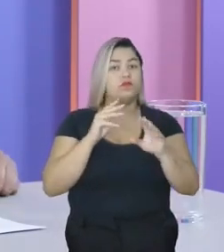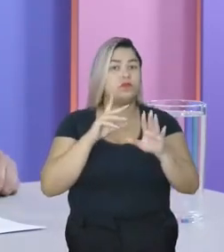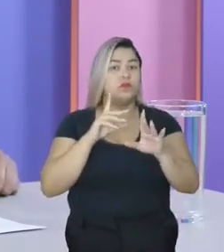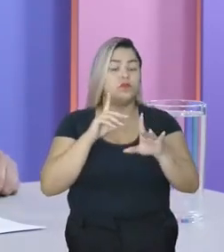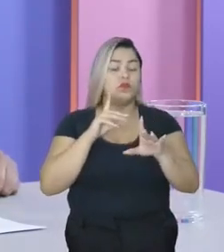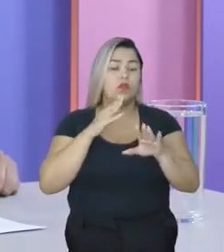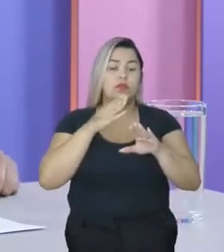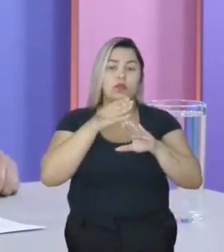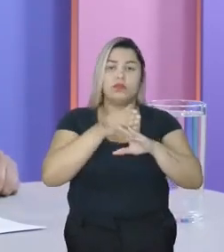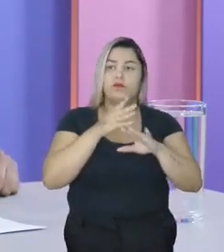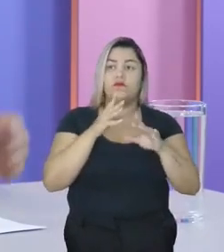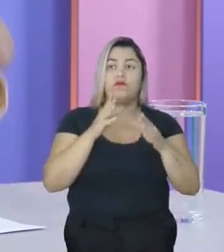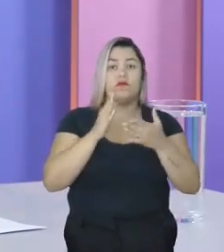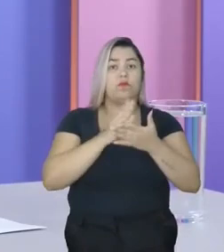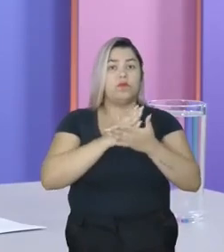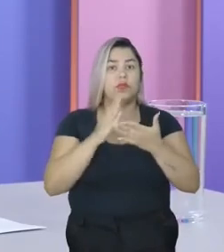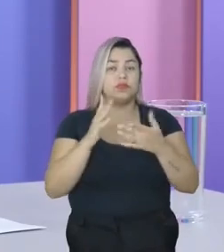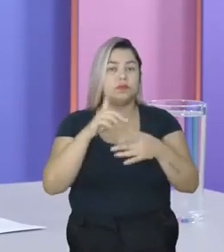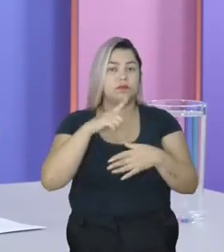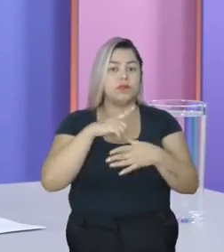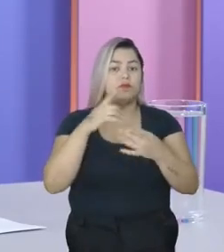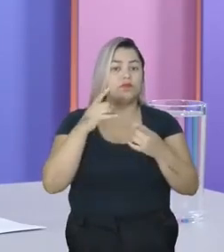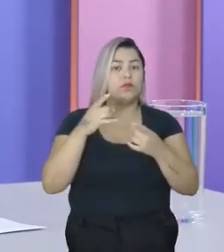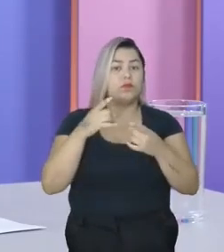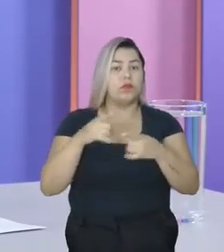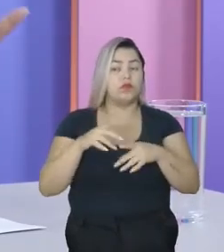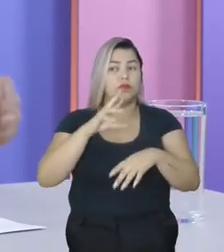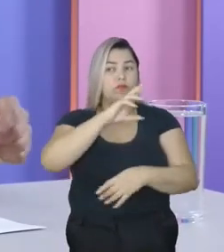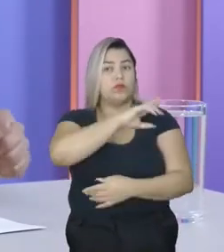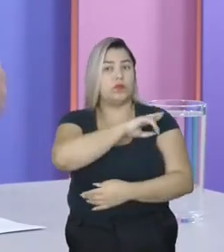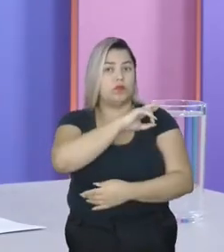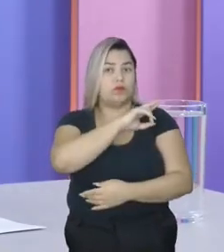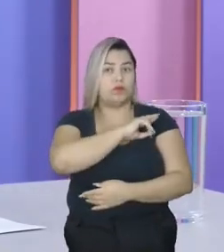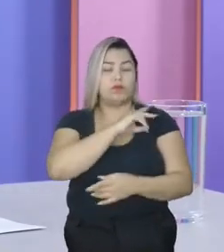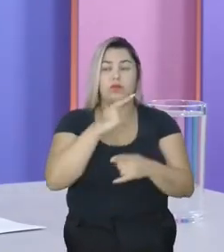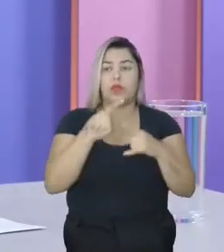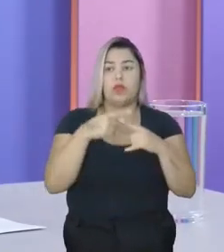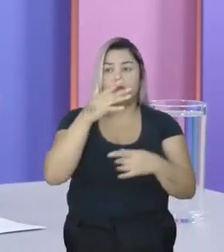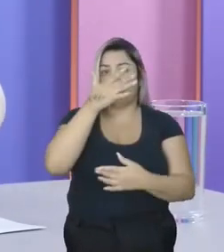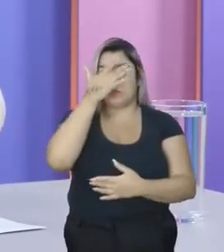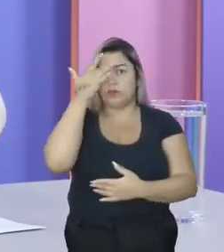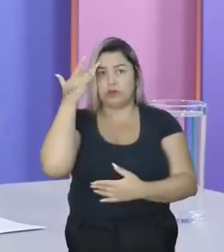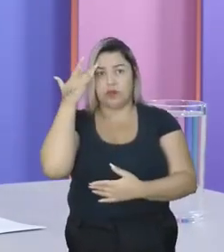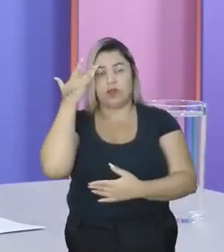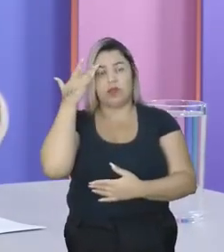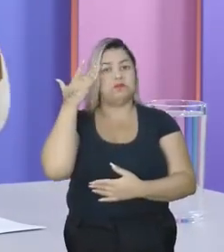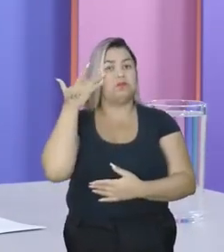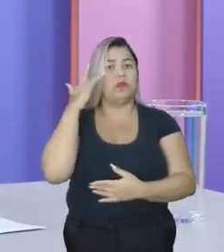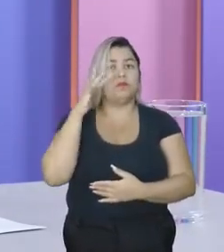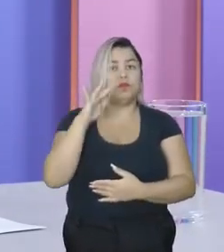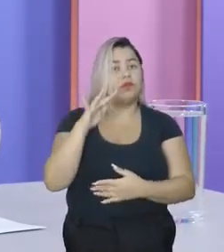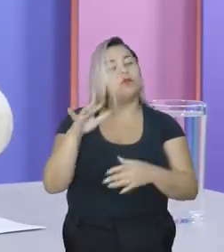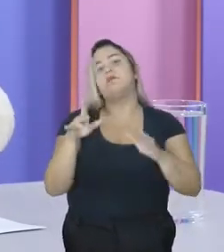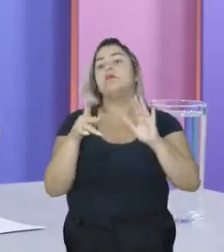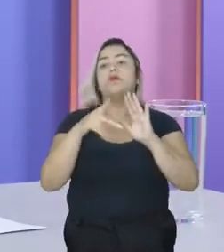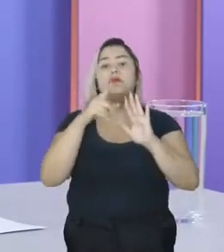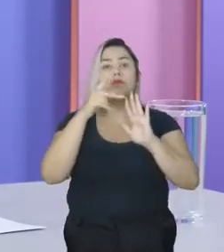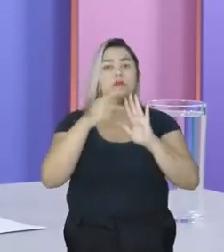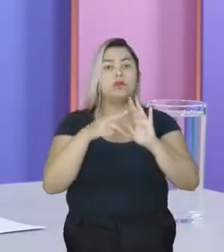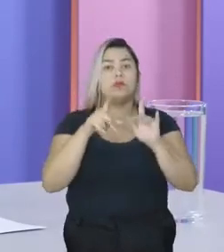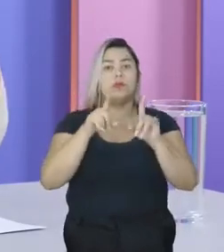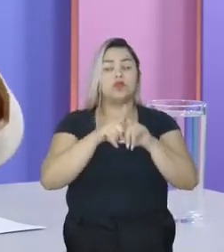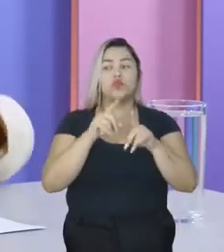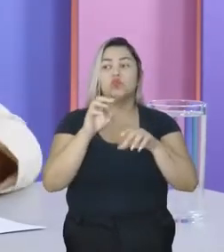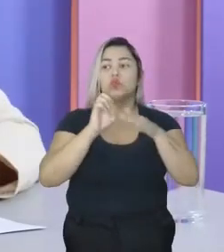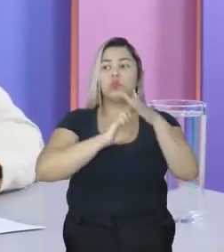indiretamente, deixa de ser responsabilizado porque diz que não sabia que em sua propriedade, que na sua